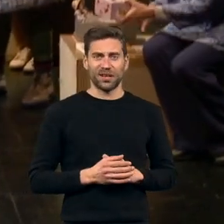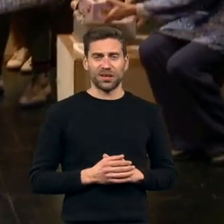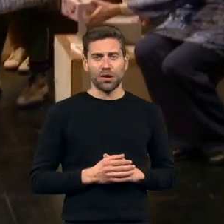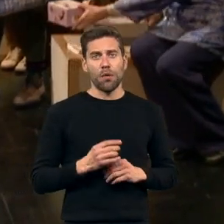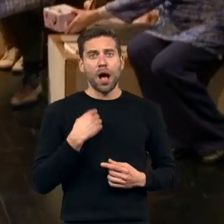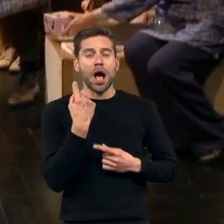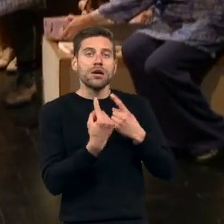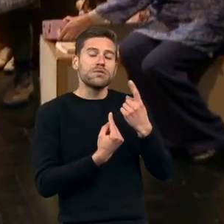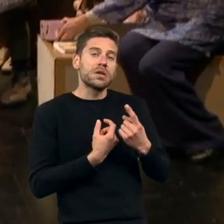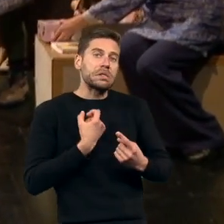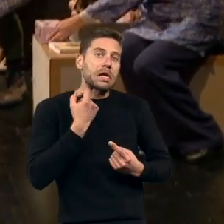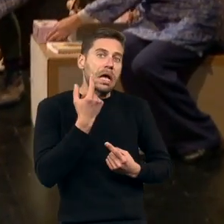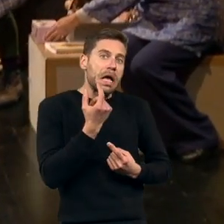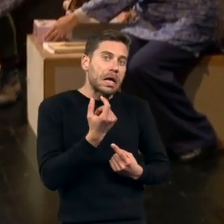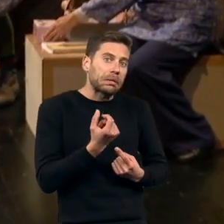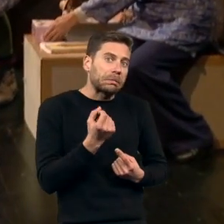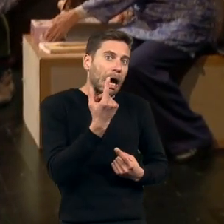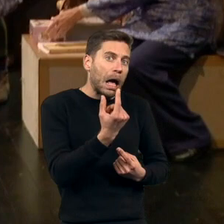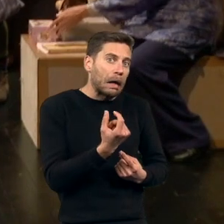às vezes.